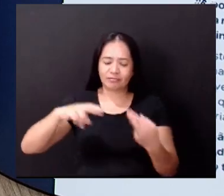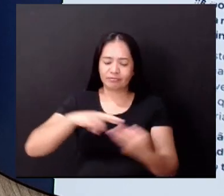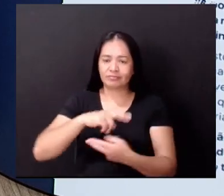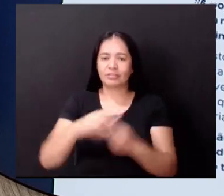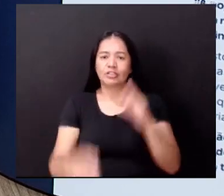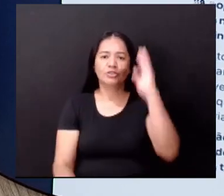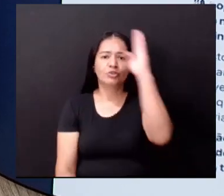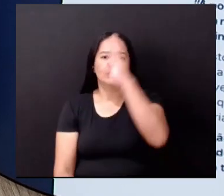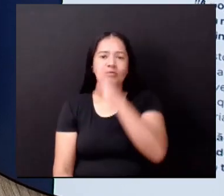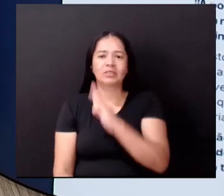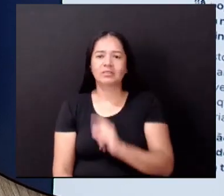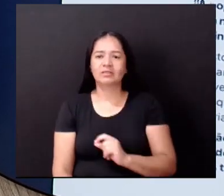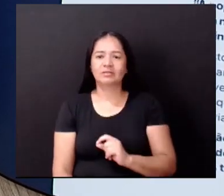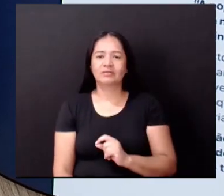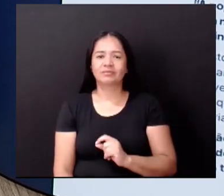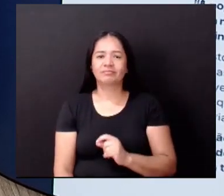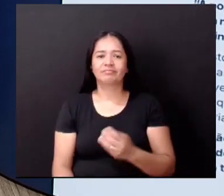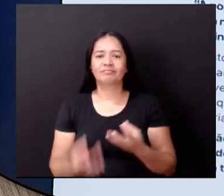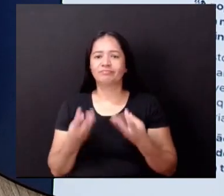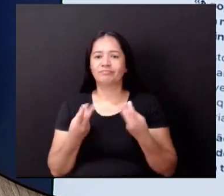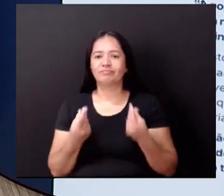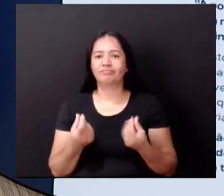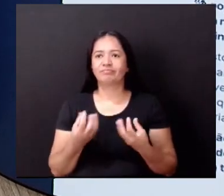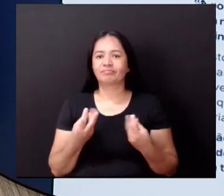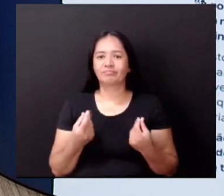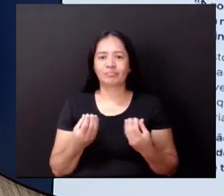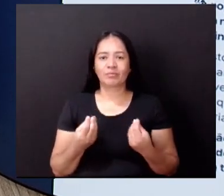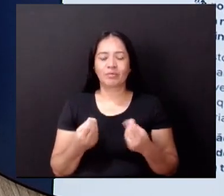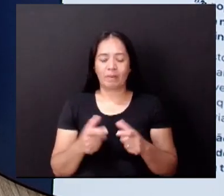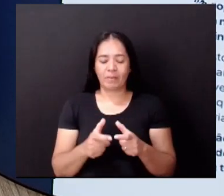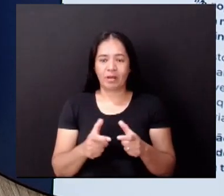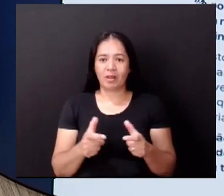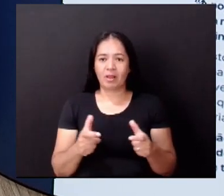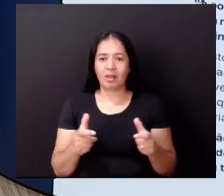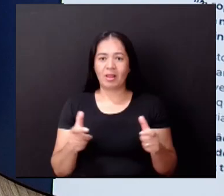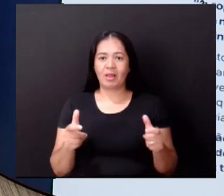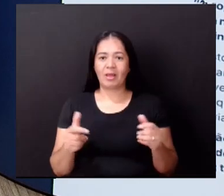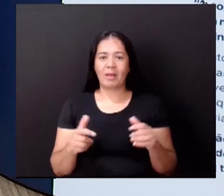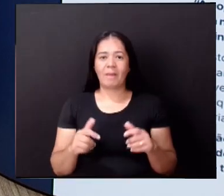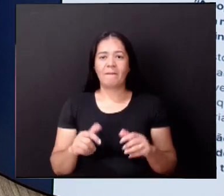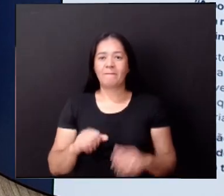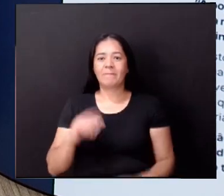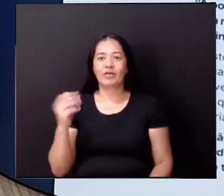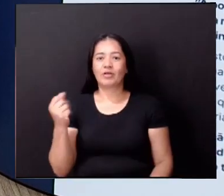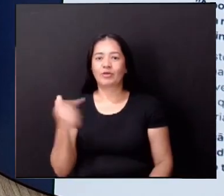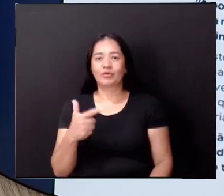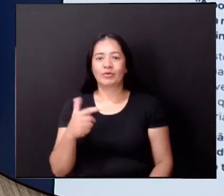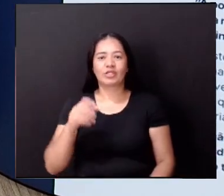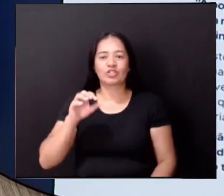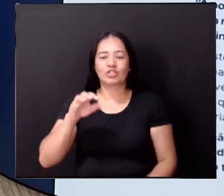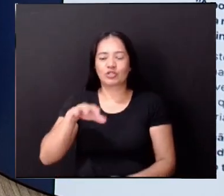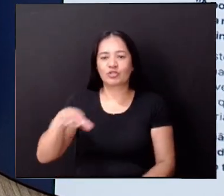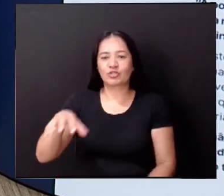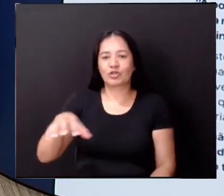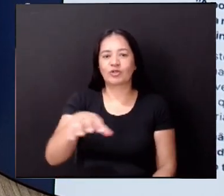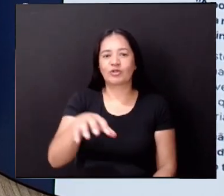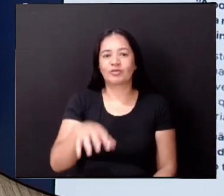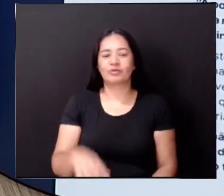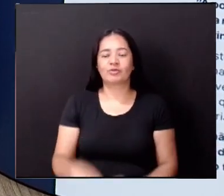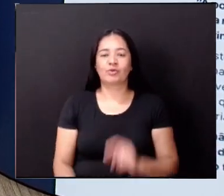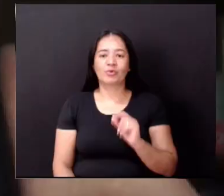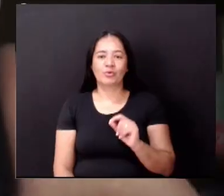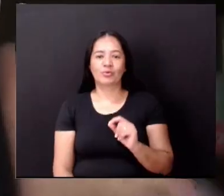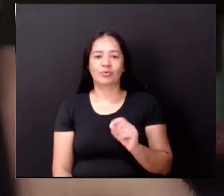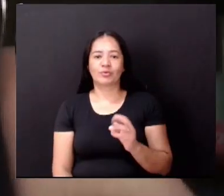a cadeia da reciclagem no Brasil? Né? Então, ele acaba tendo uma amplitude muito maior do que só regional aqui para a